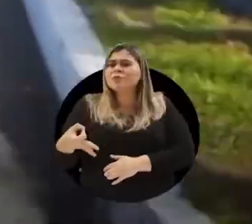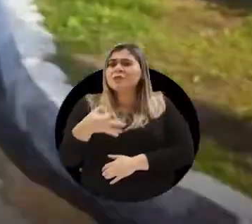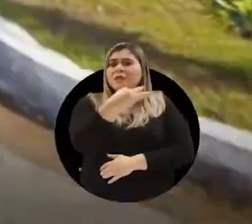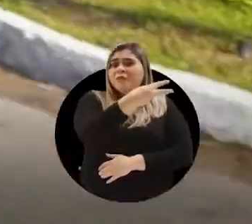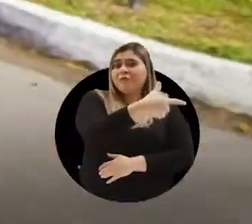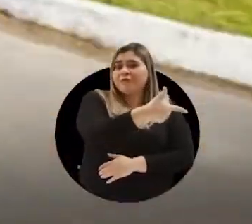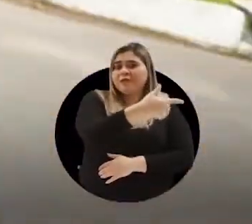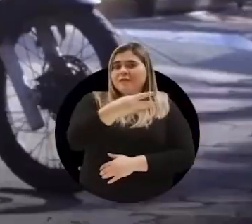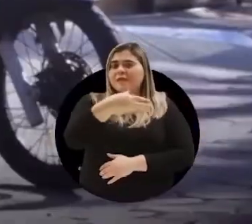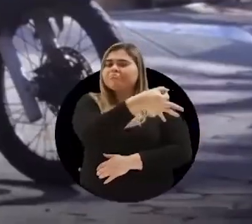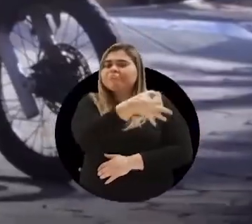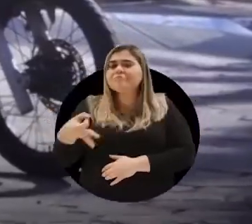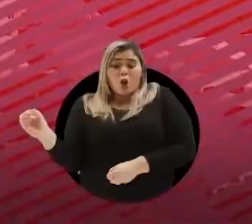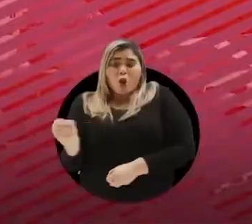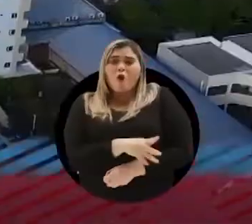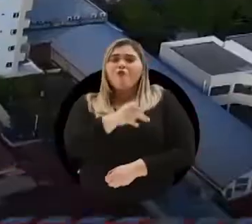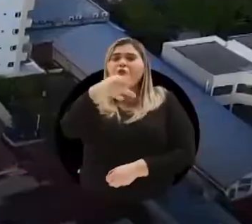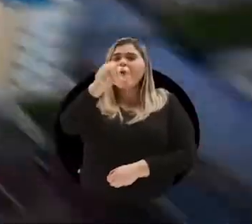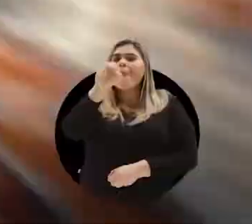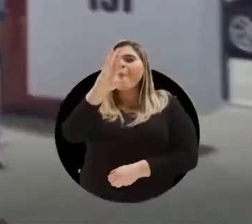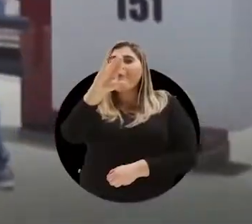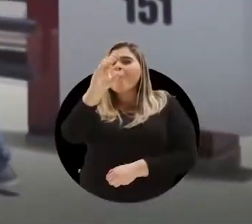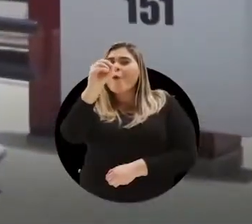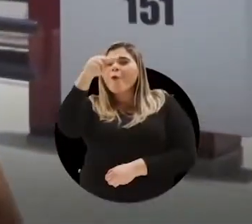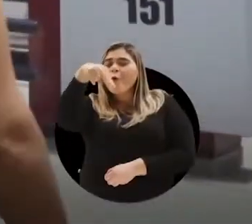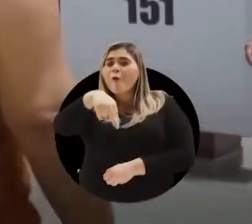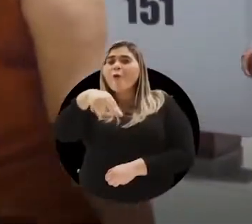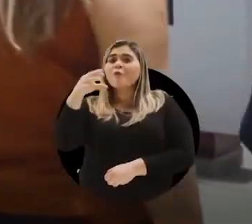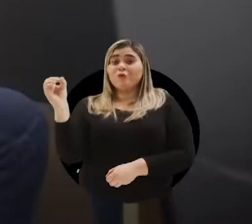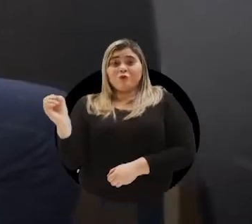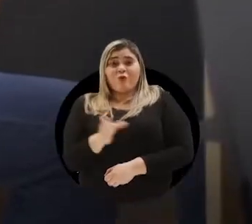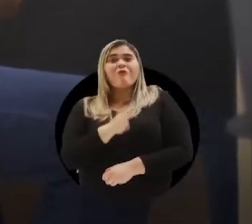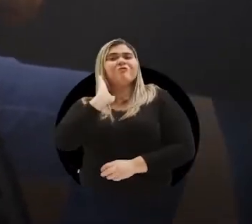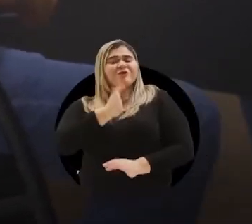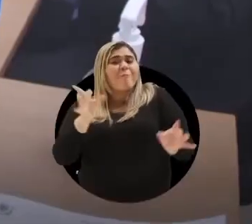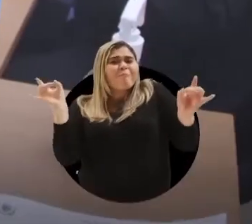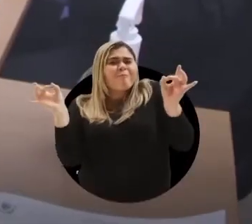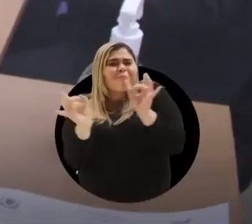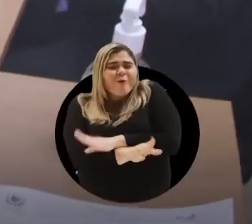47% e os roubos 23%. E a nova sede do Procon em João Pessoa